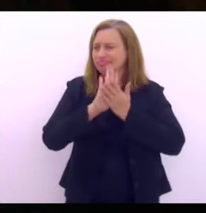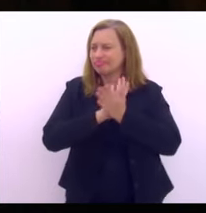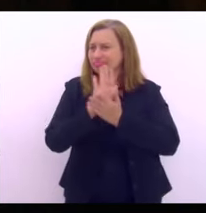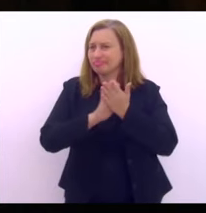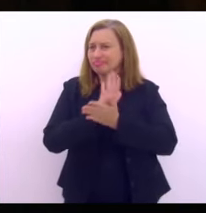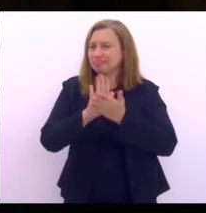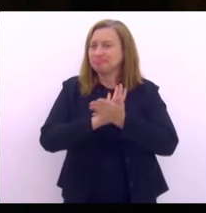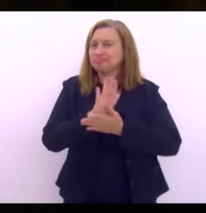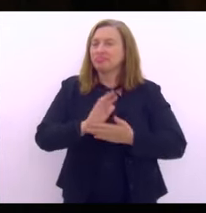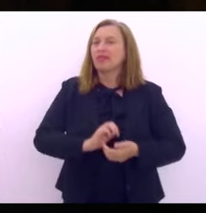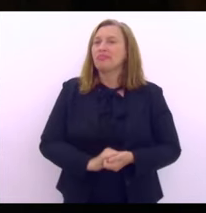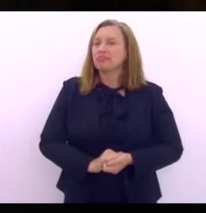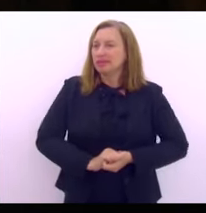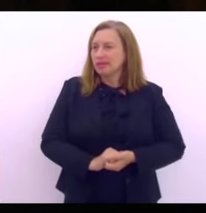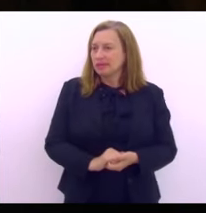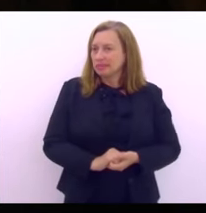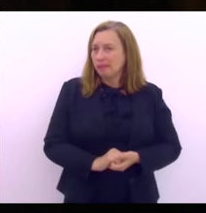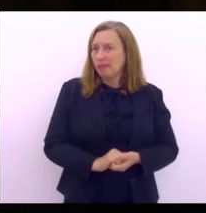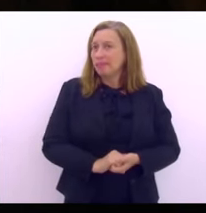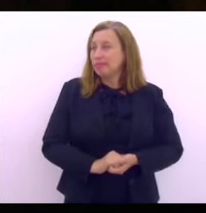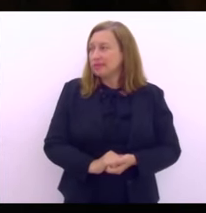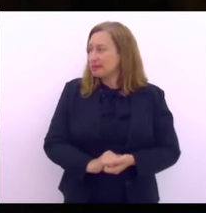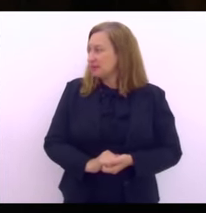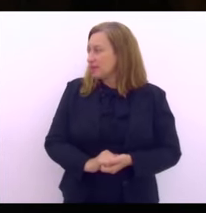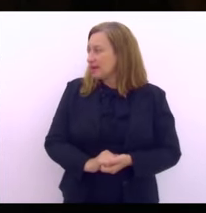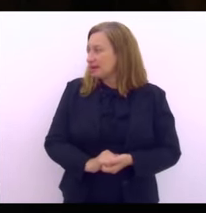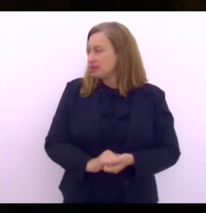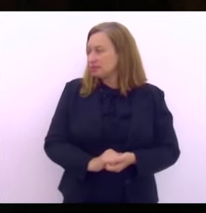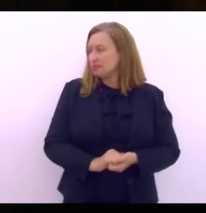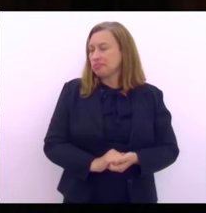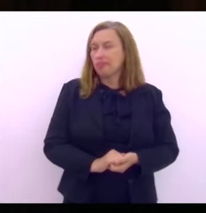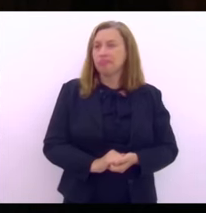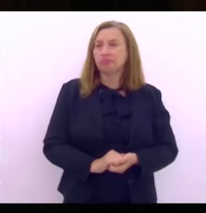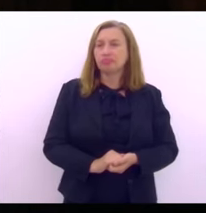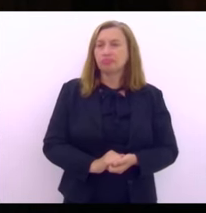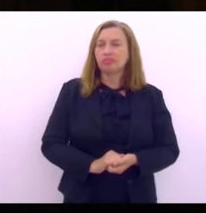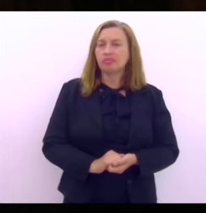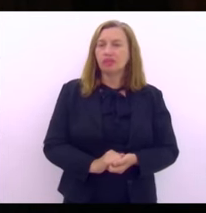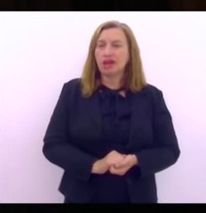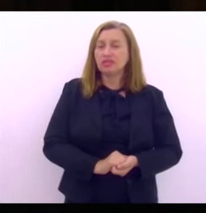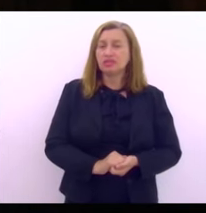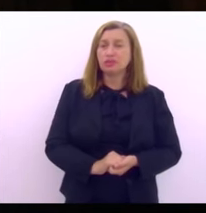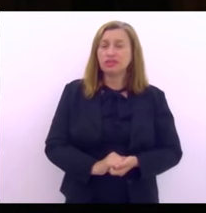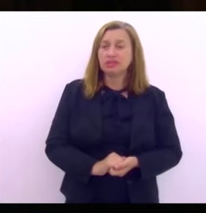redes sociais, no site da prefeitura ou em qualquer outro veículo de comunicação,